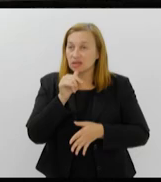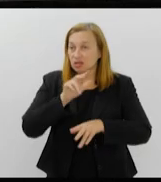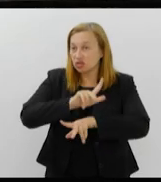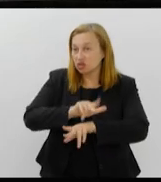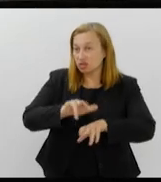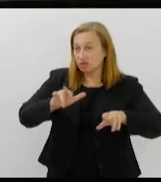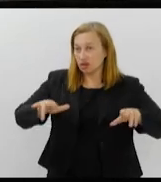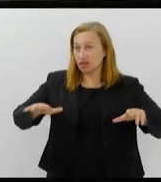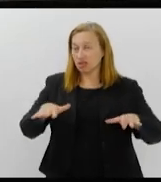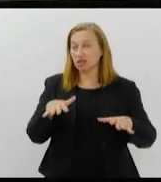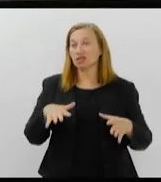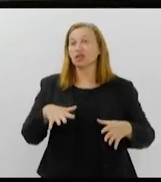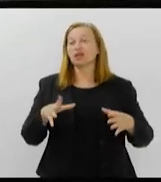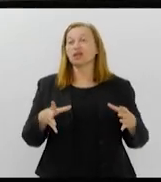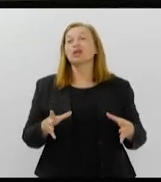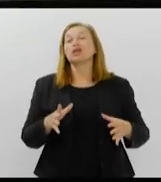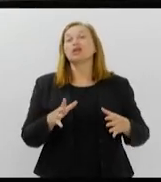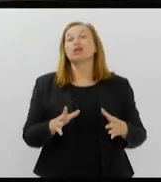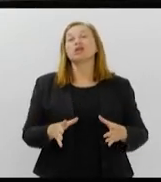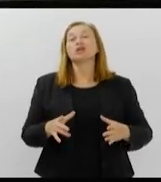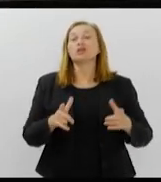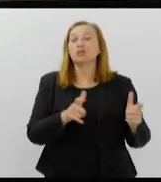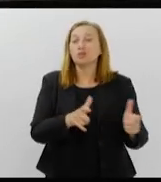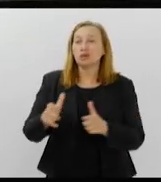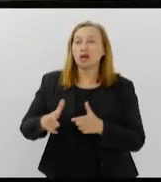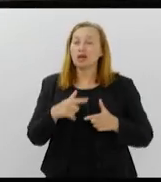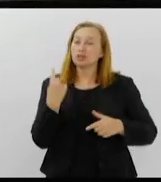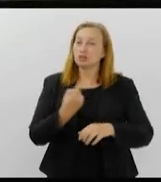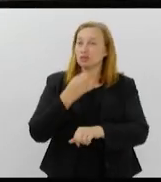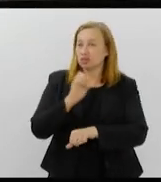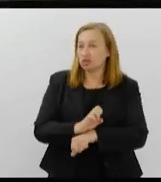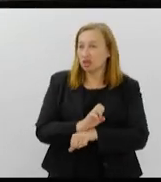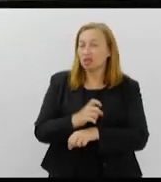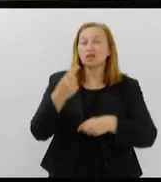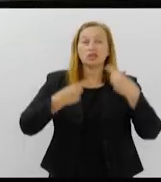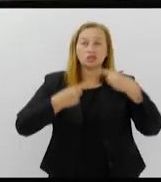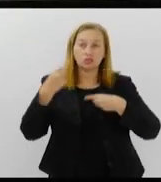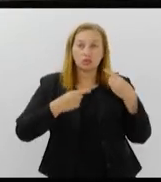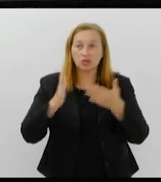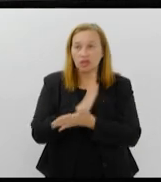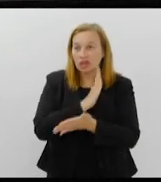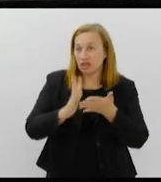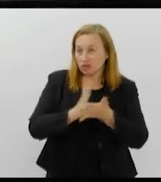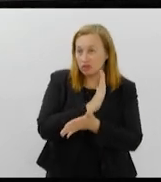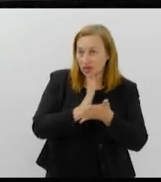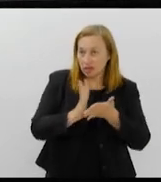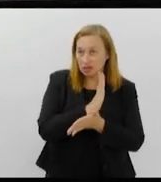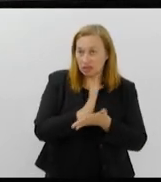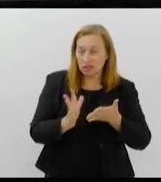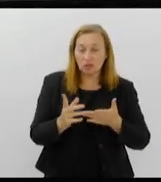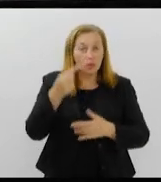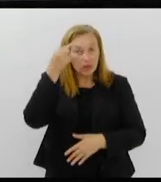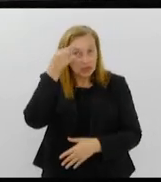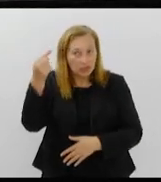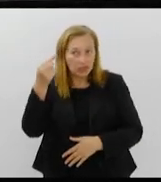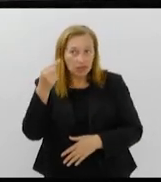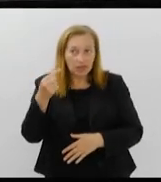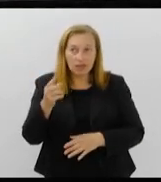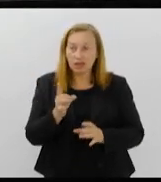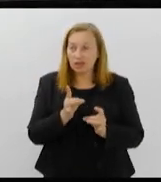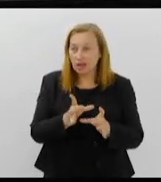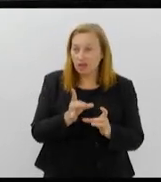diferentes populações do nosso Estado. Para contrapor muito do debate que, por vezes, vigora, de uma ideia que a privatização